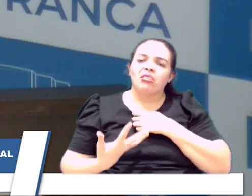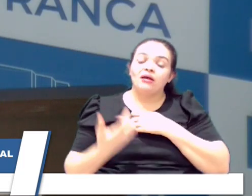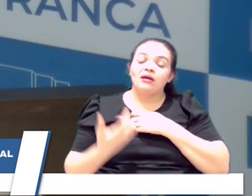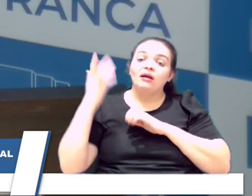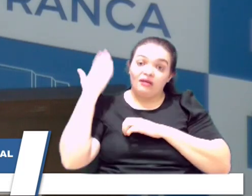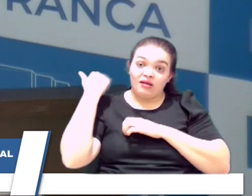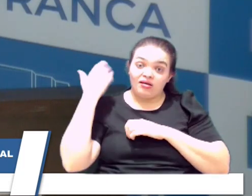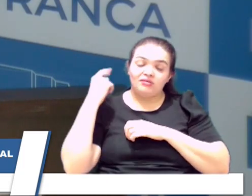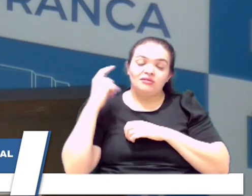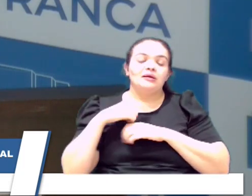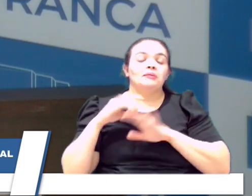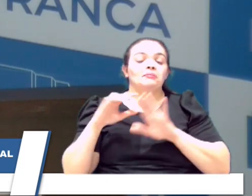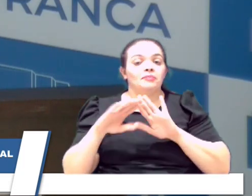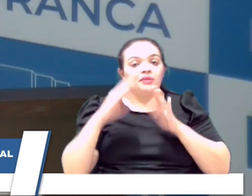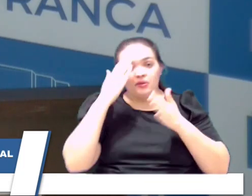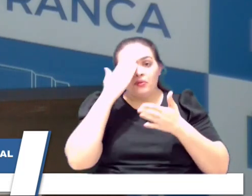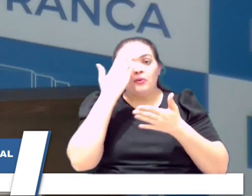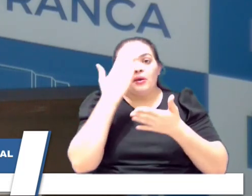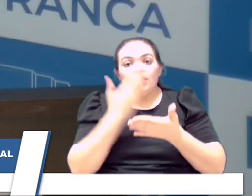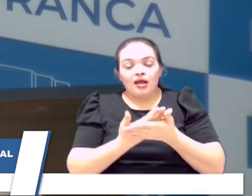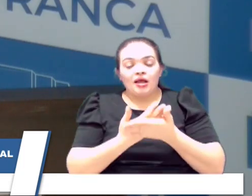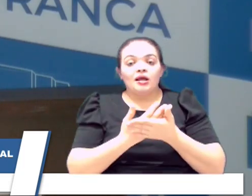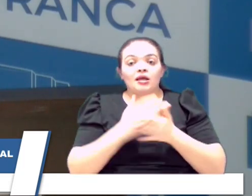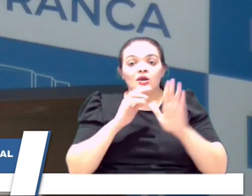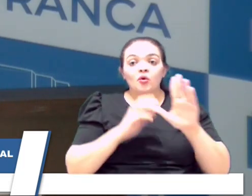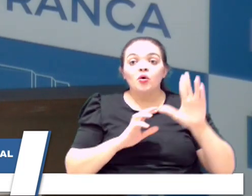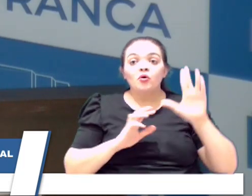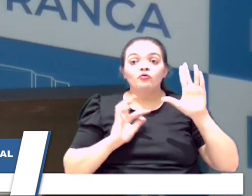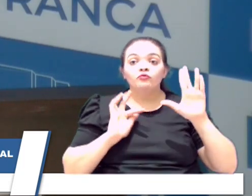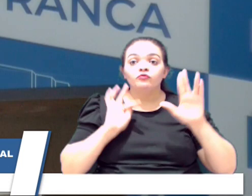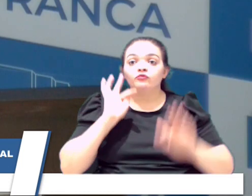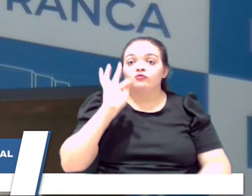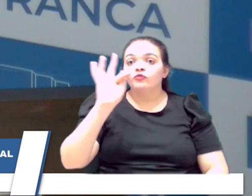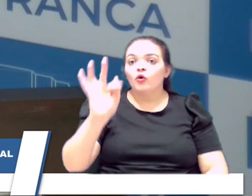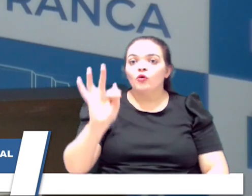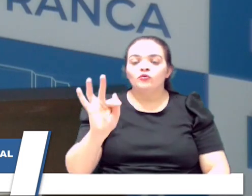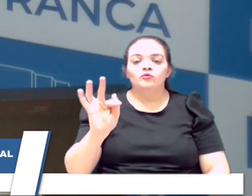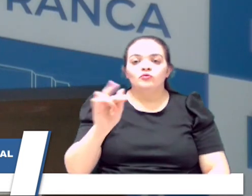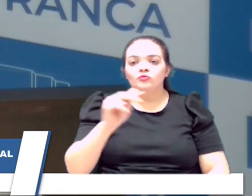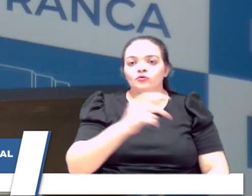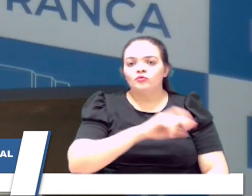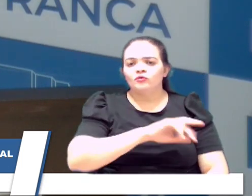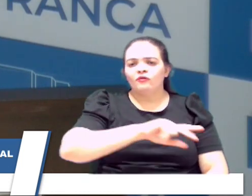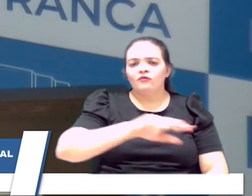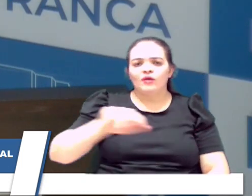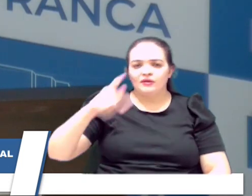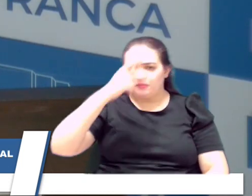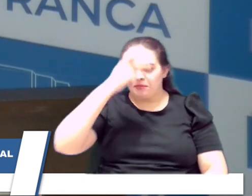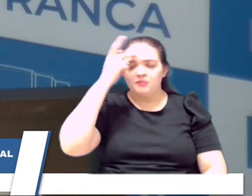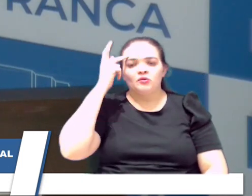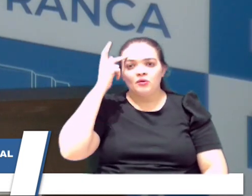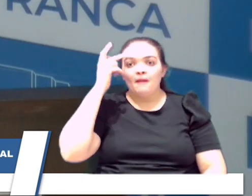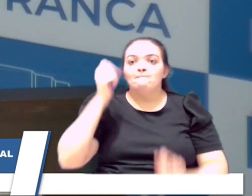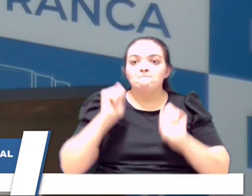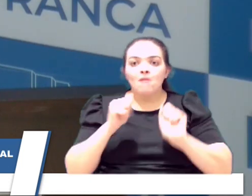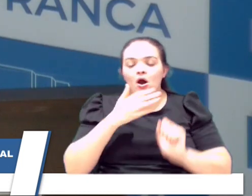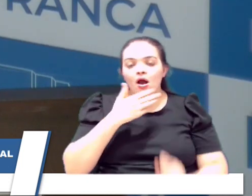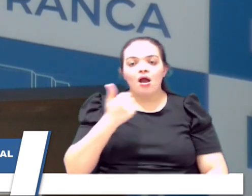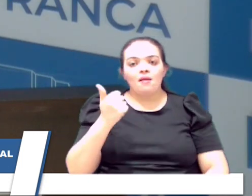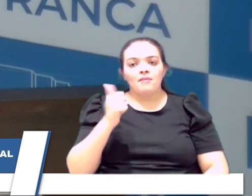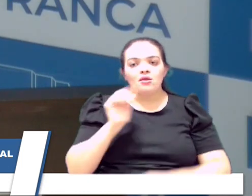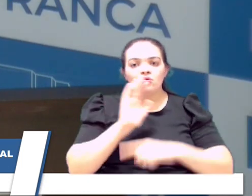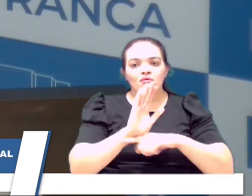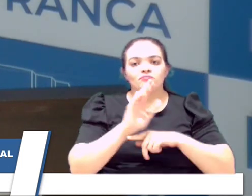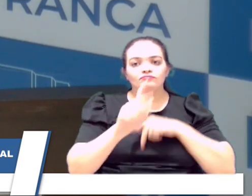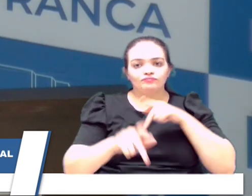E eu creio que o cannabis vai ser um futuro para muita gente como eu, e muita gente até pior do que eu, que pode melhorar. E eu ainda